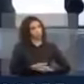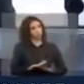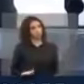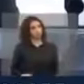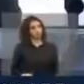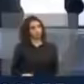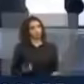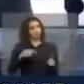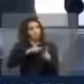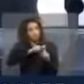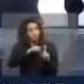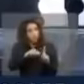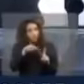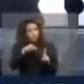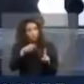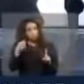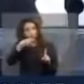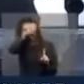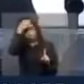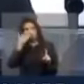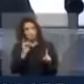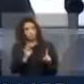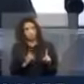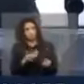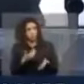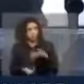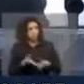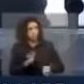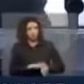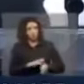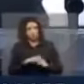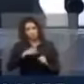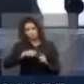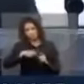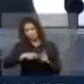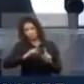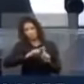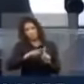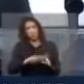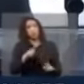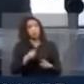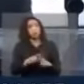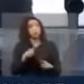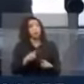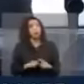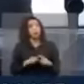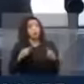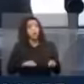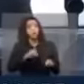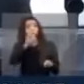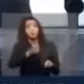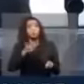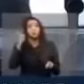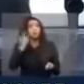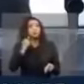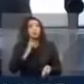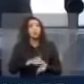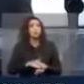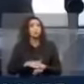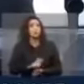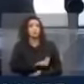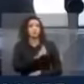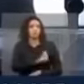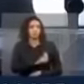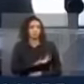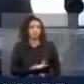útero materno, em qualquer fase da gestação, por ser um atentado contra o direito natural da vida.